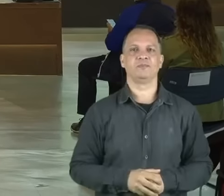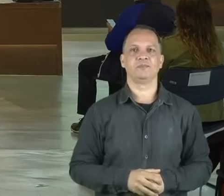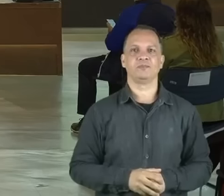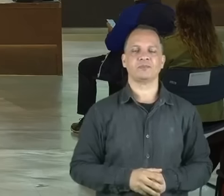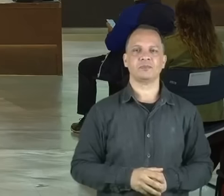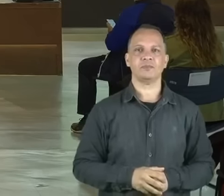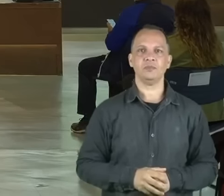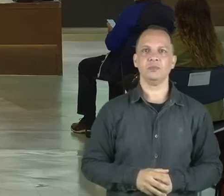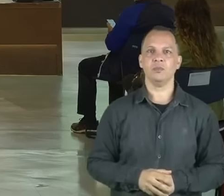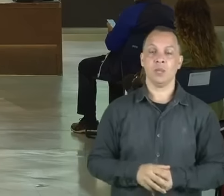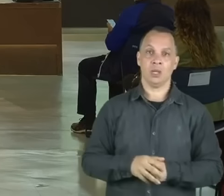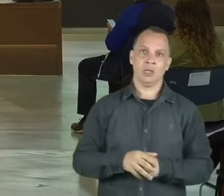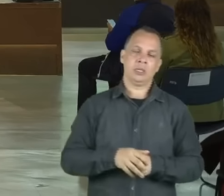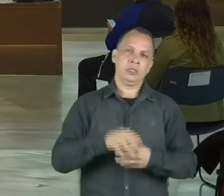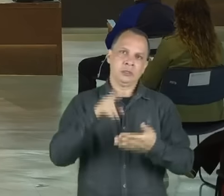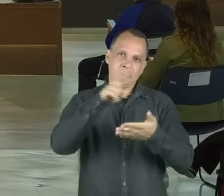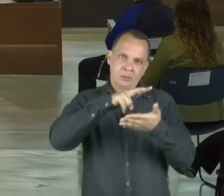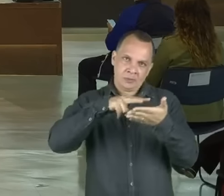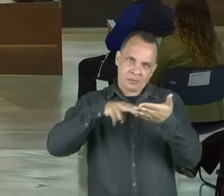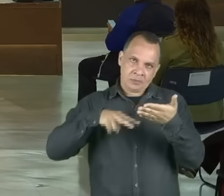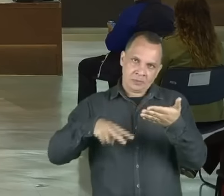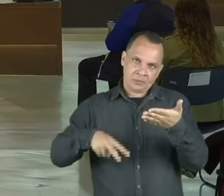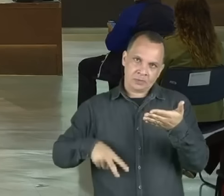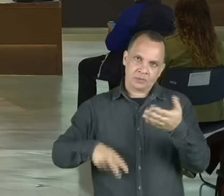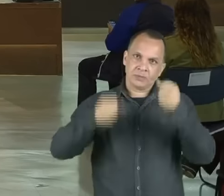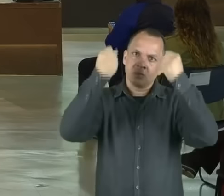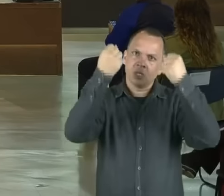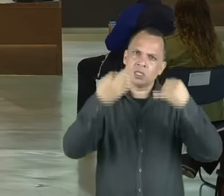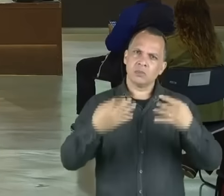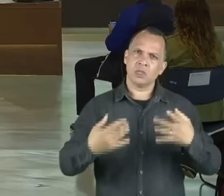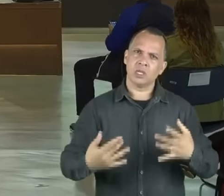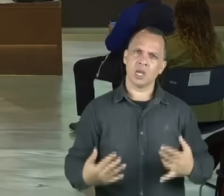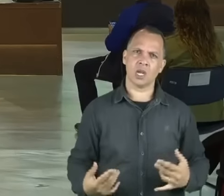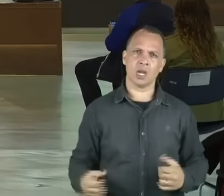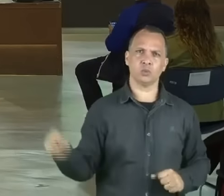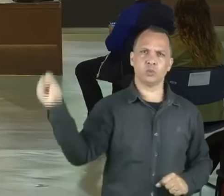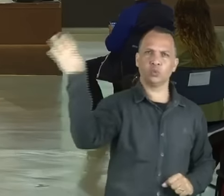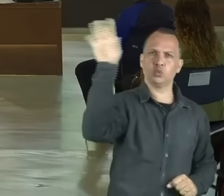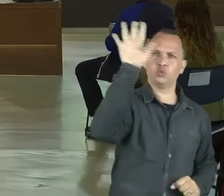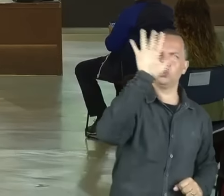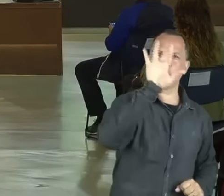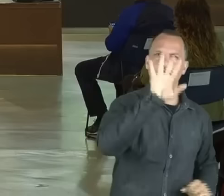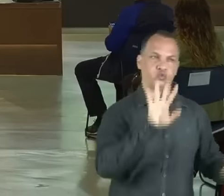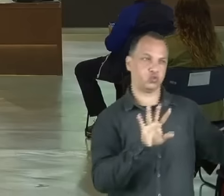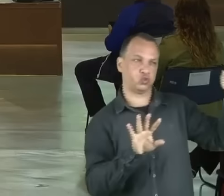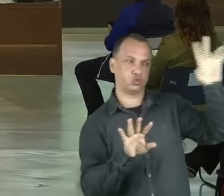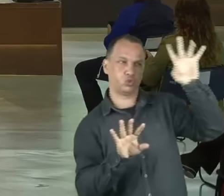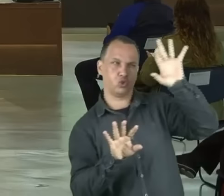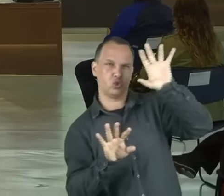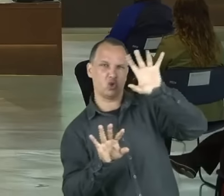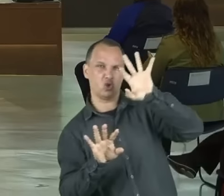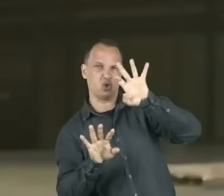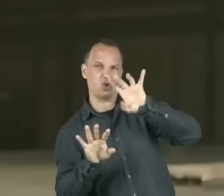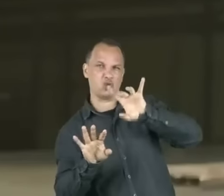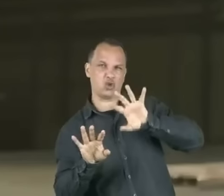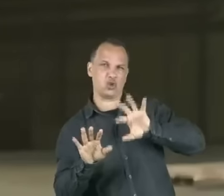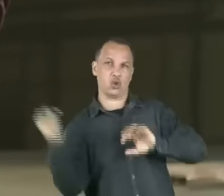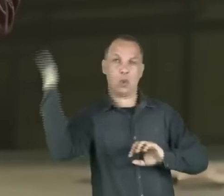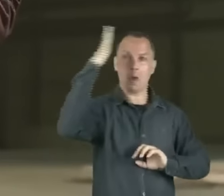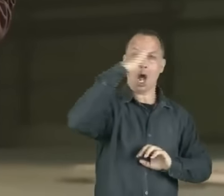texto sobre guerra espiritual batalha espiritual o nosso conflito com as forças espirituais